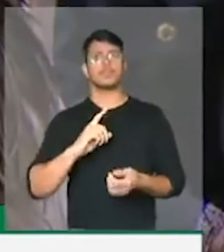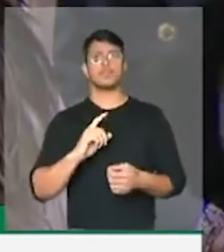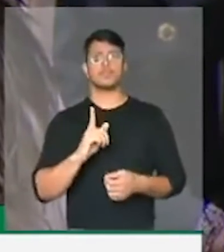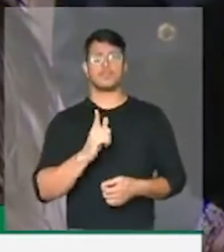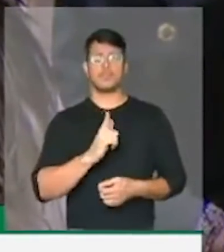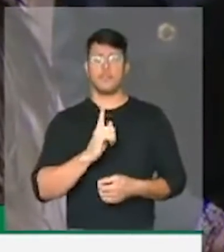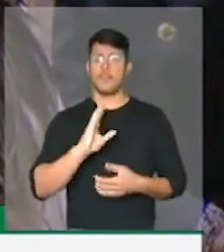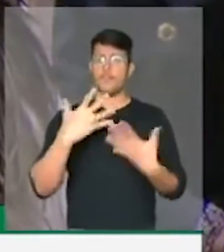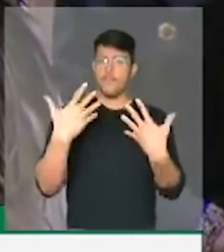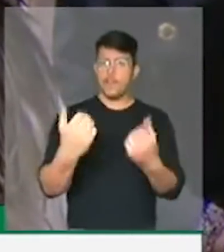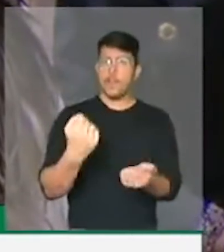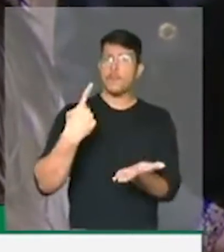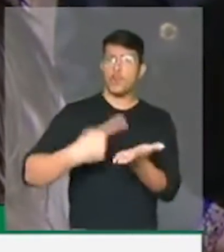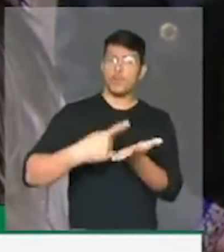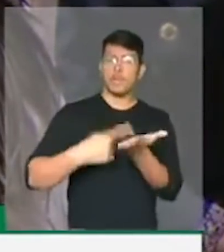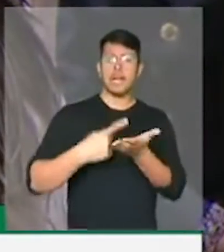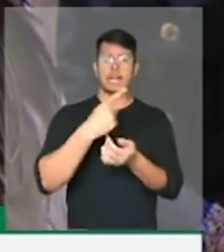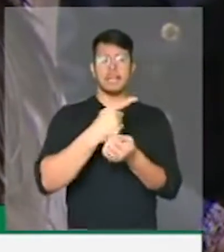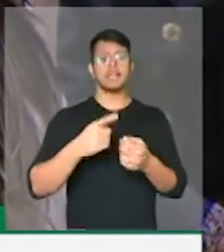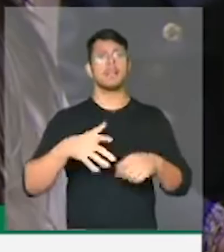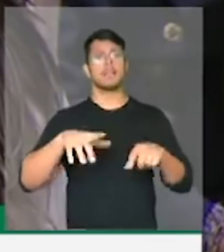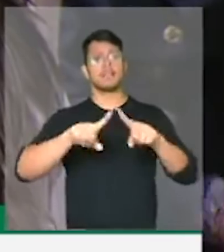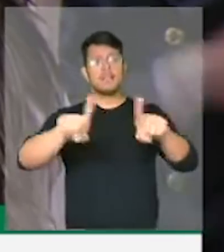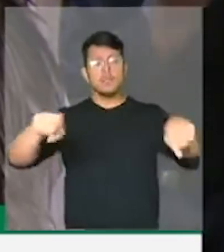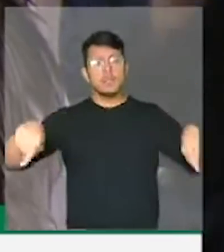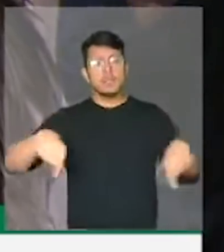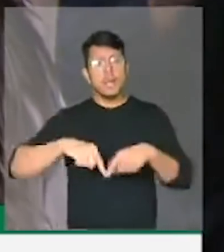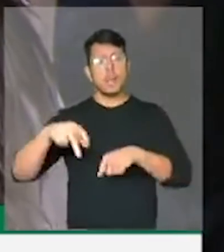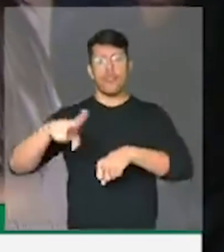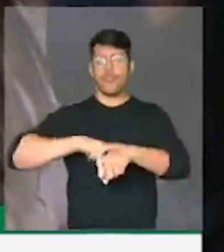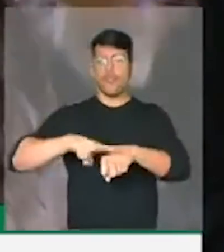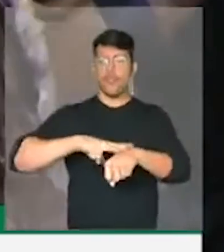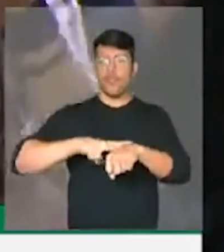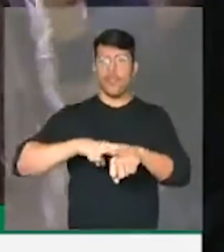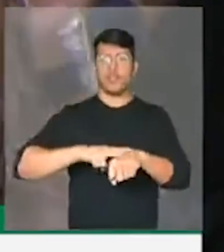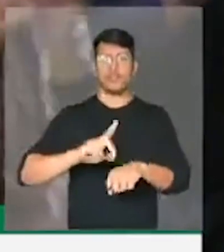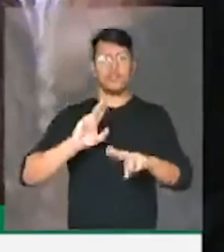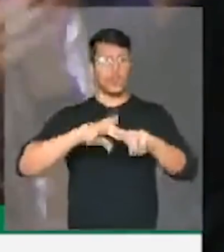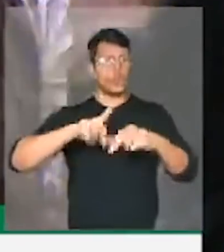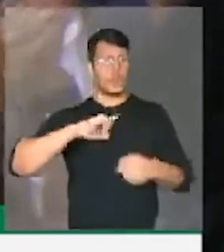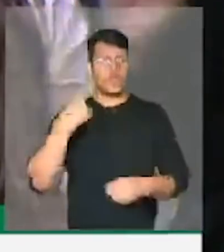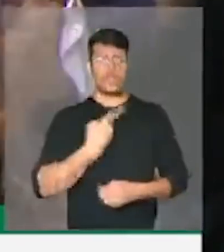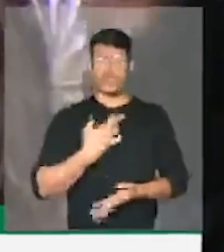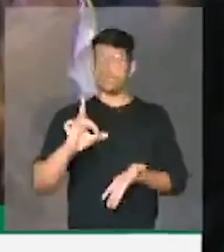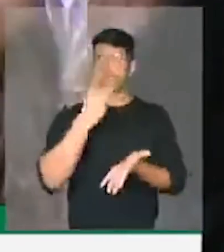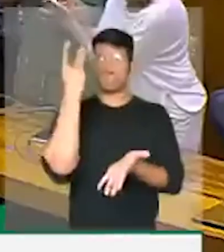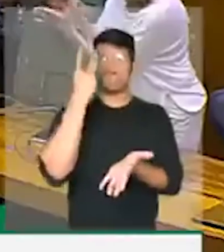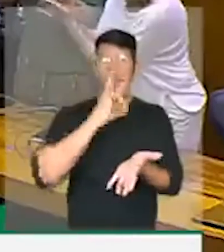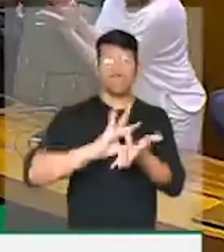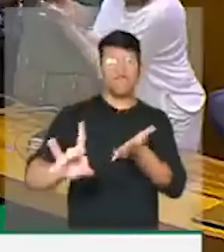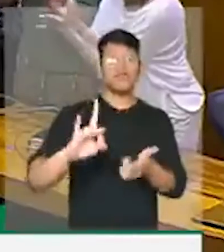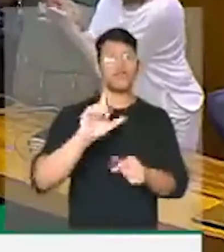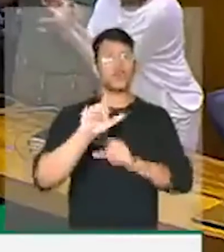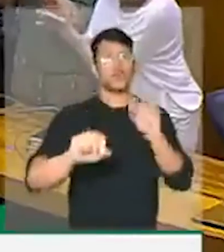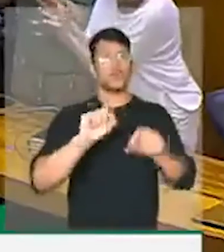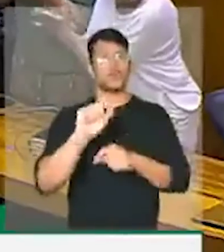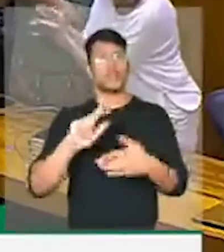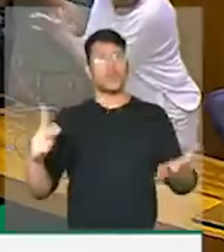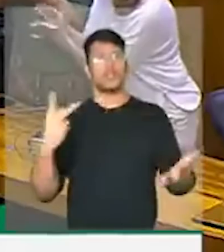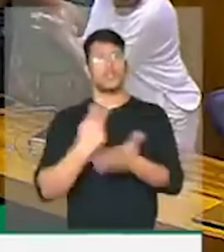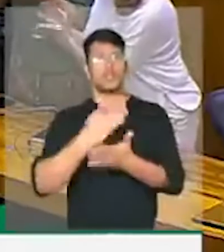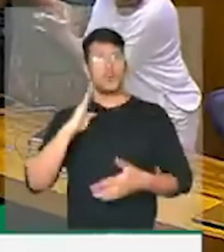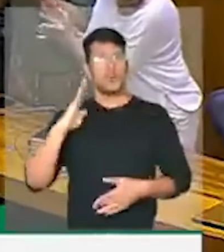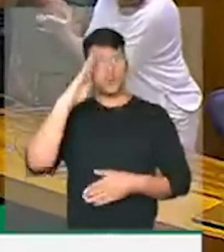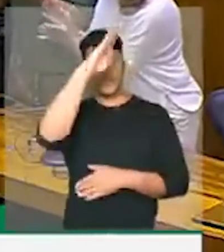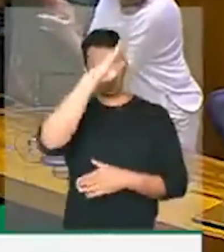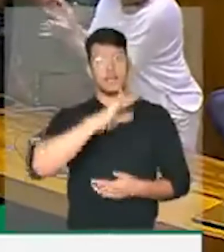em breve no Salão Verde. Todo repúdio a essa atitude repugnante do presidente Jair Bolsonaro. Bora, Bolsonaro!